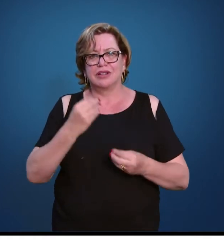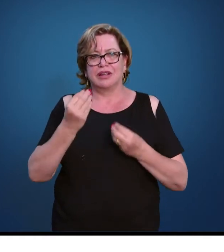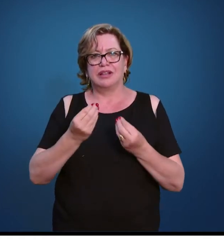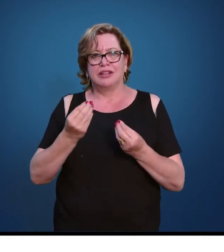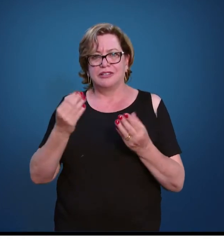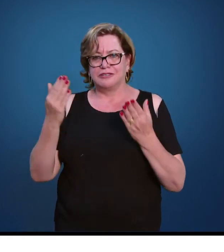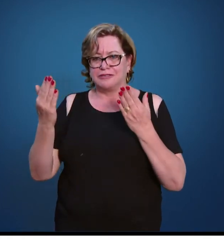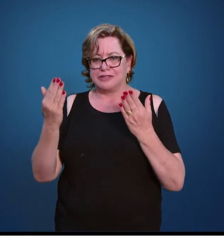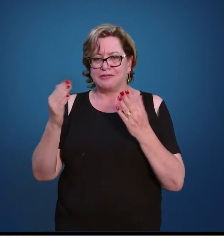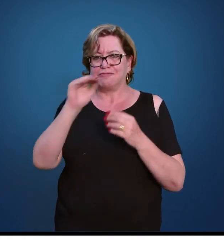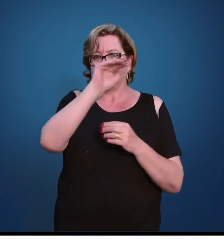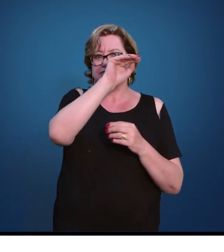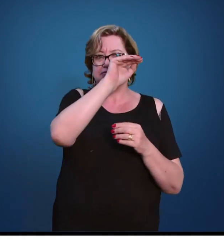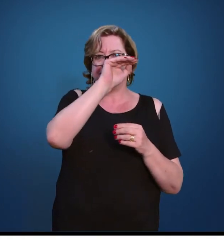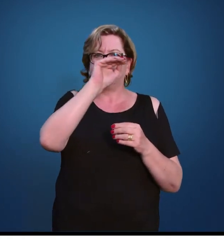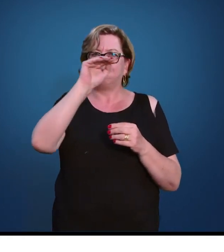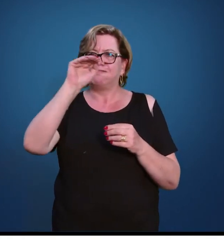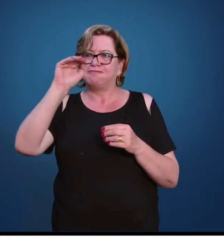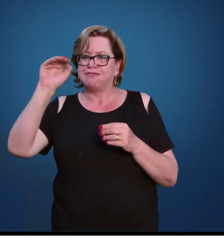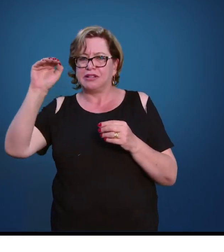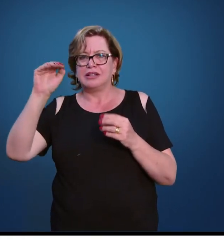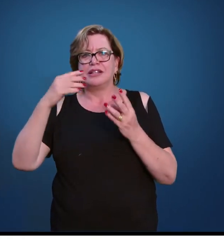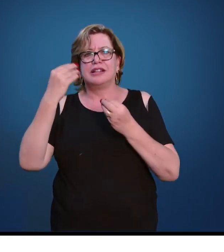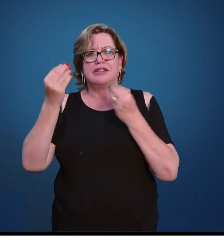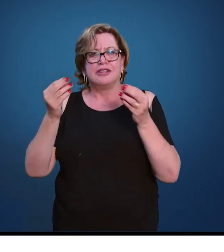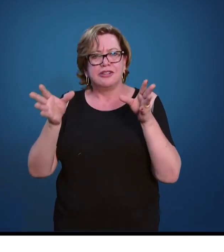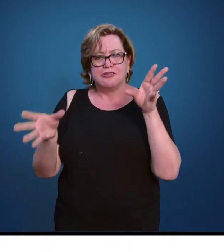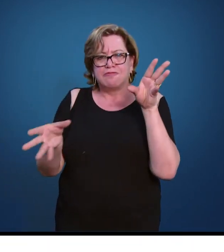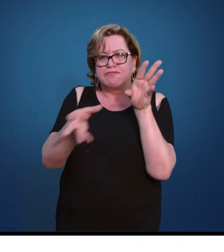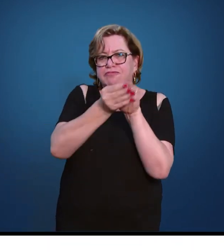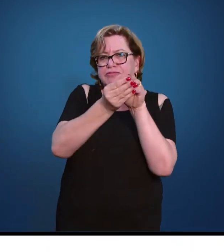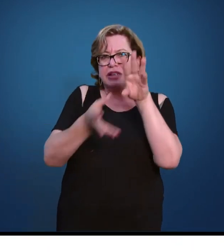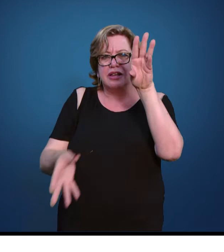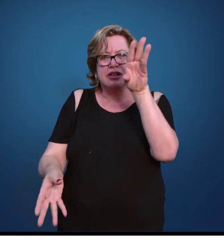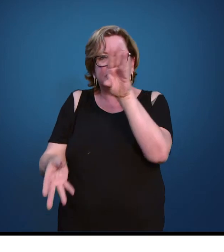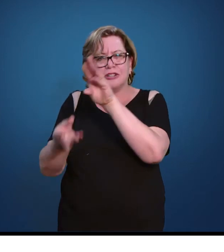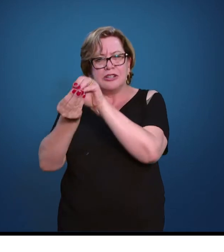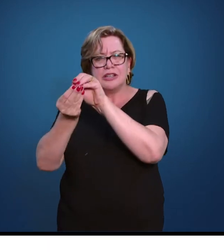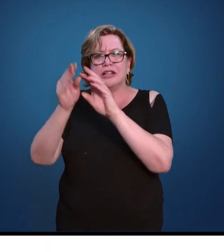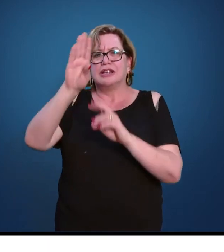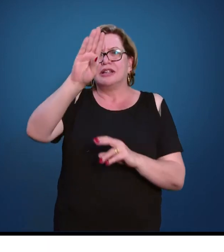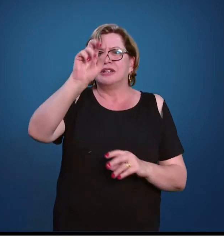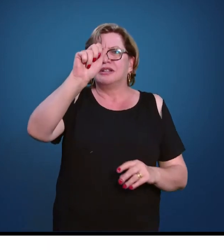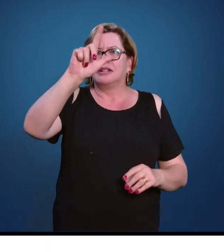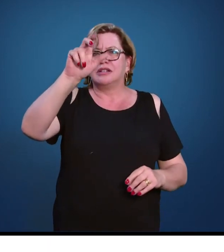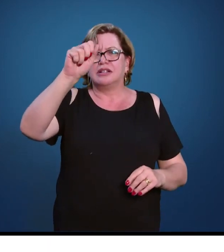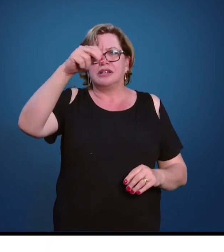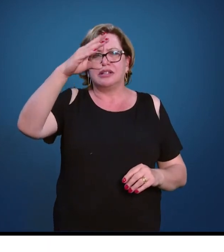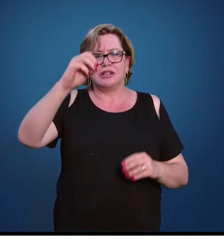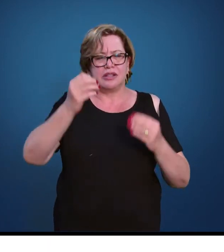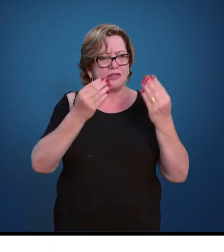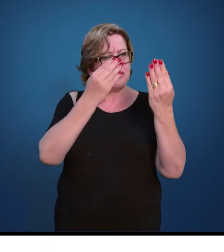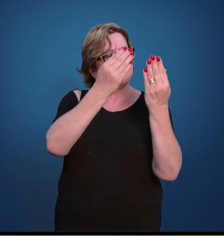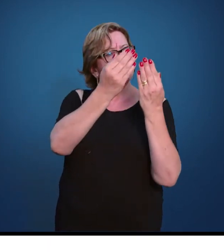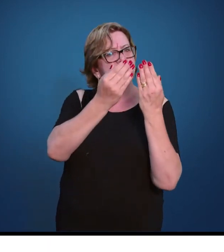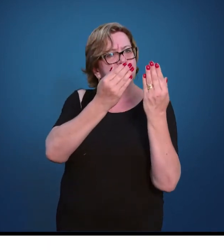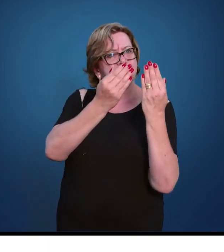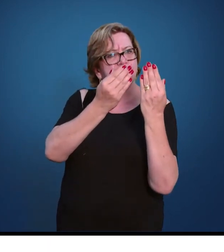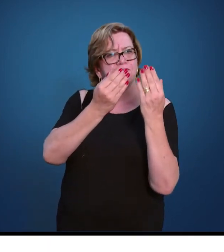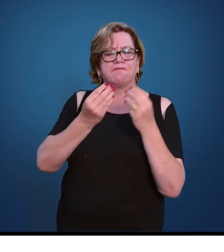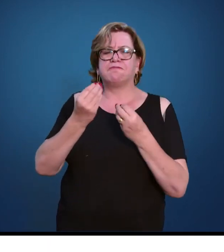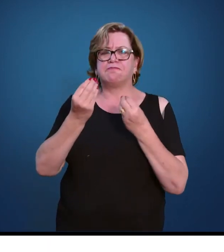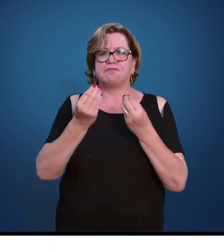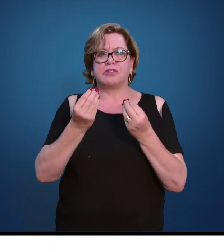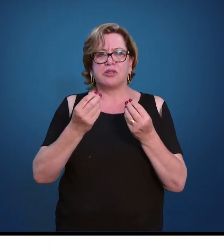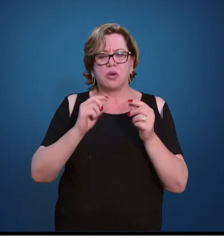Numa análise horizontal, nós vamos agrupar os balanços, agrupar as DREs e analisar